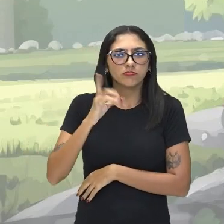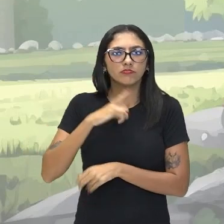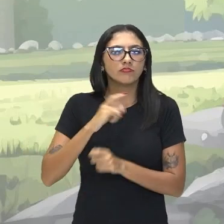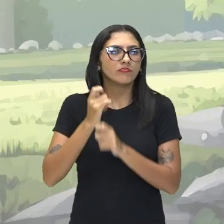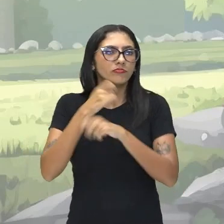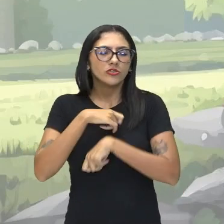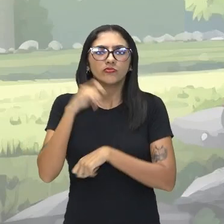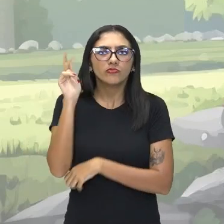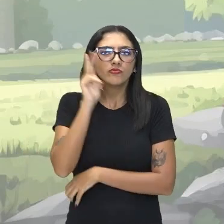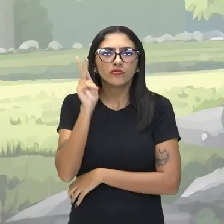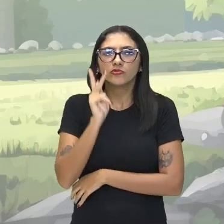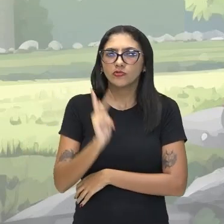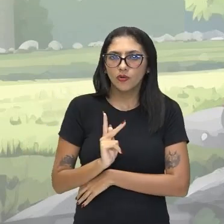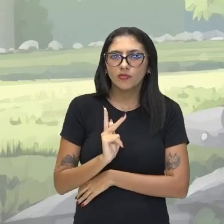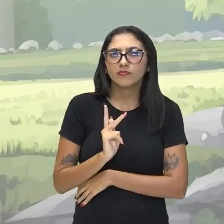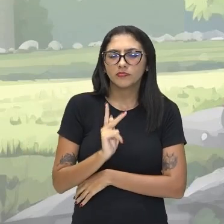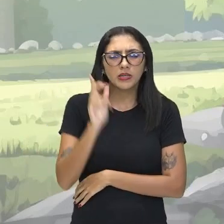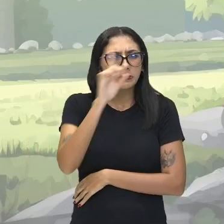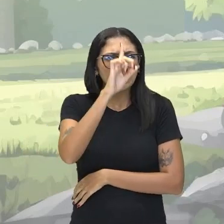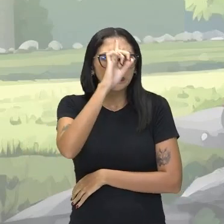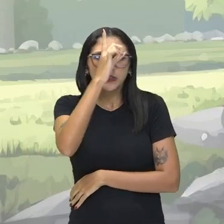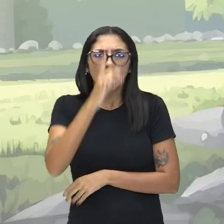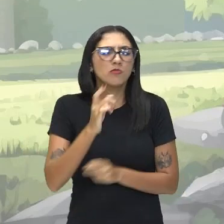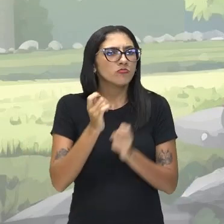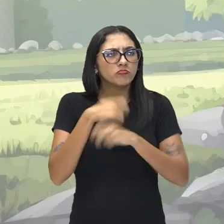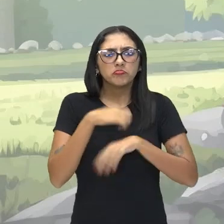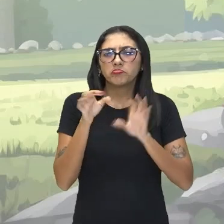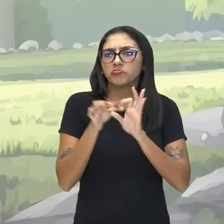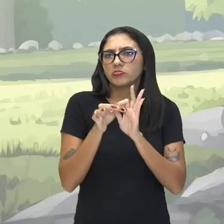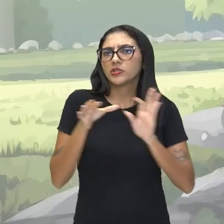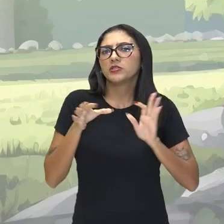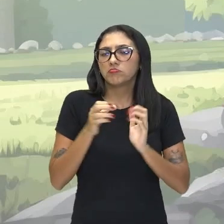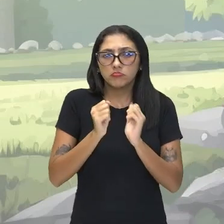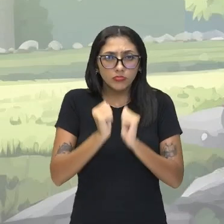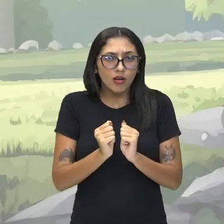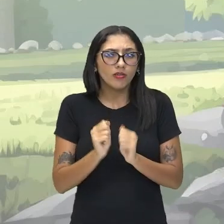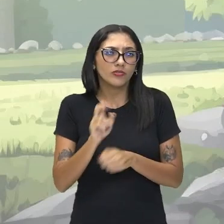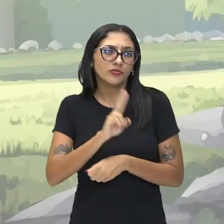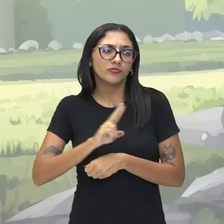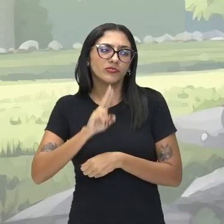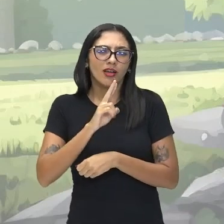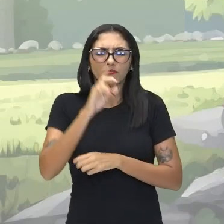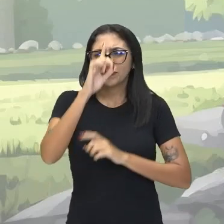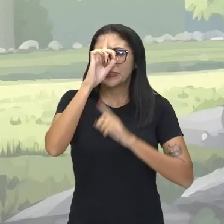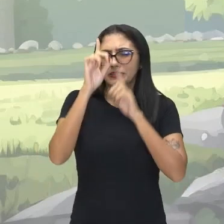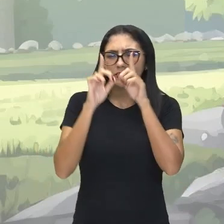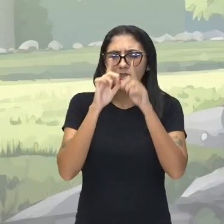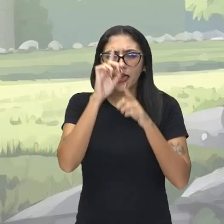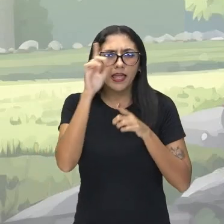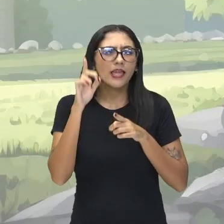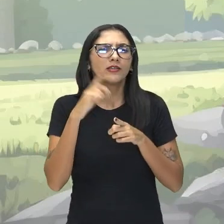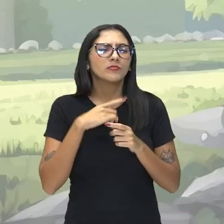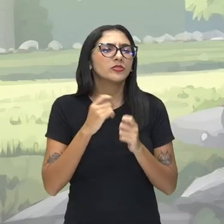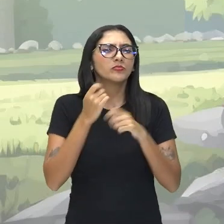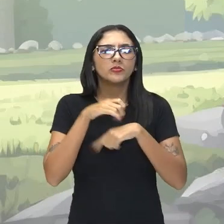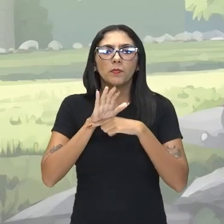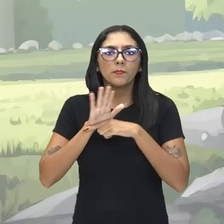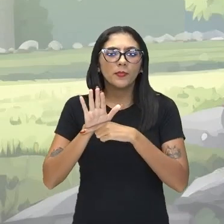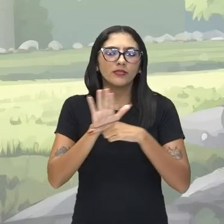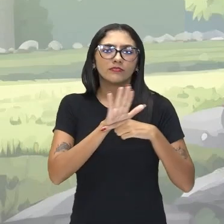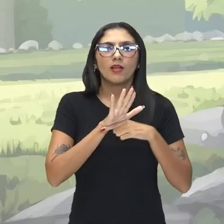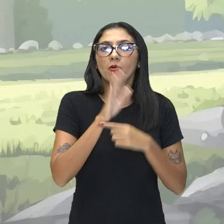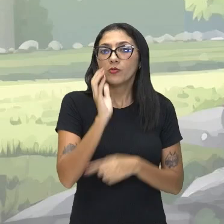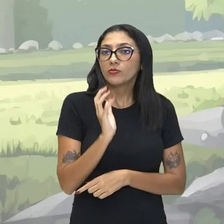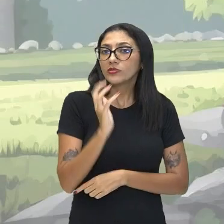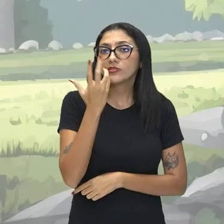representar algo. Então, eu posso utilizar aí a minha ficção, né, como arte de inventar para representar uma